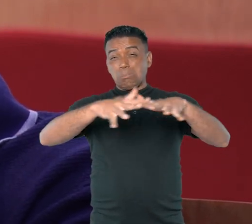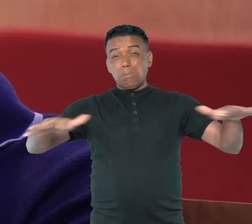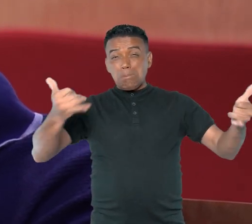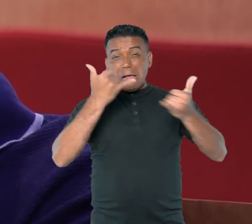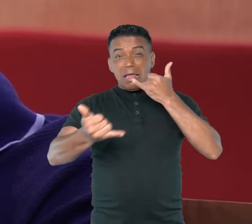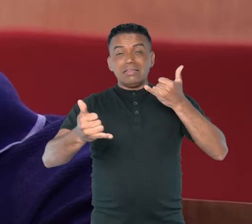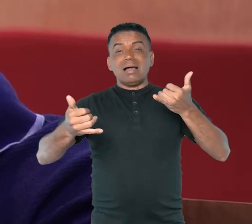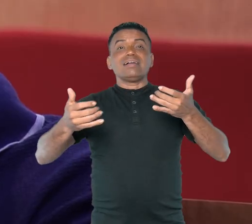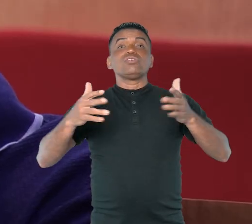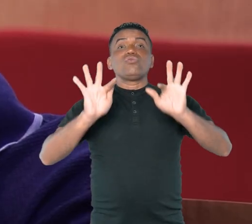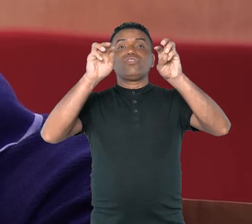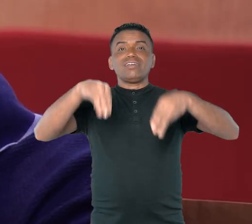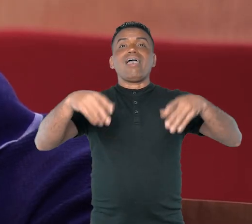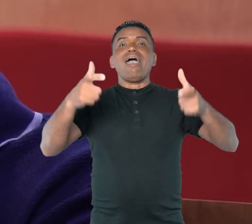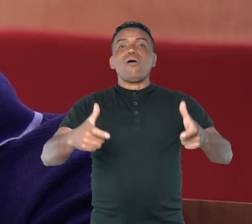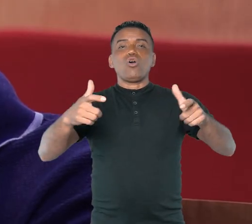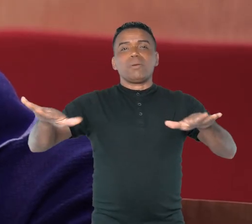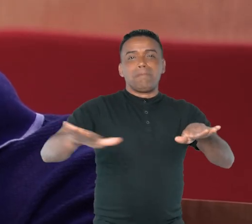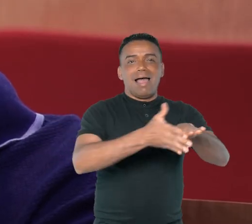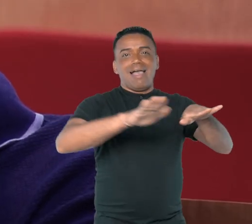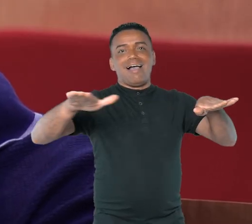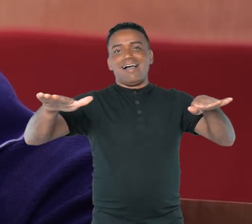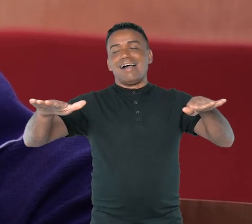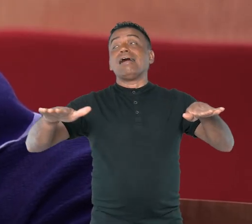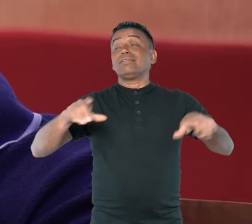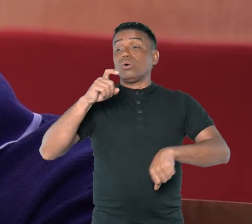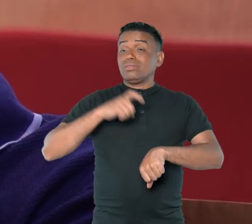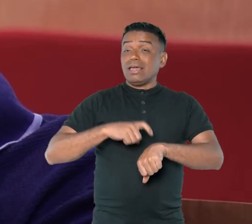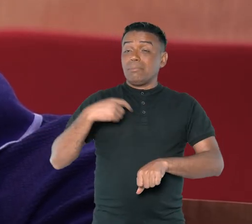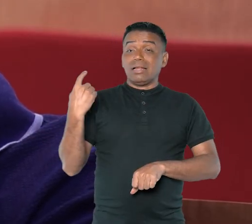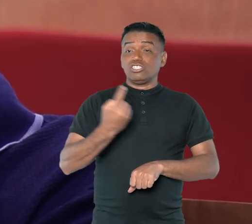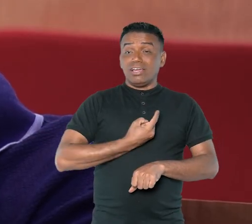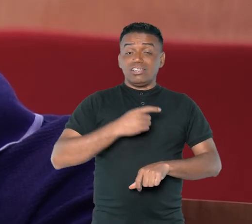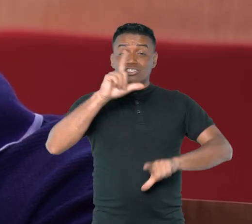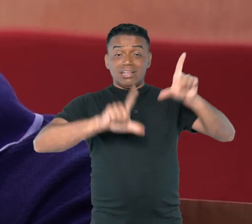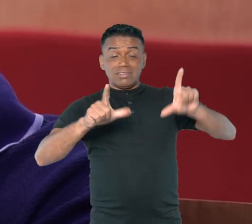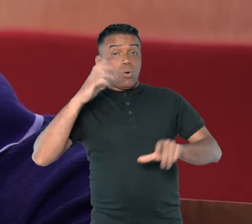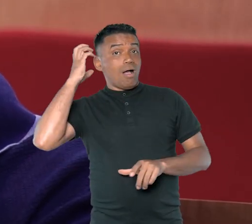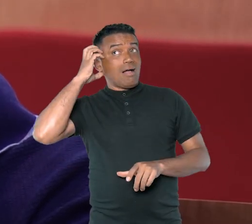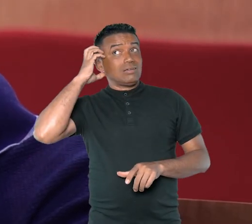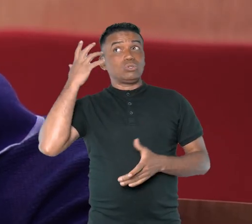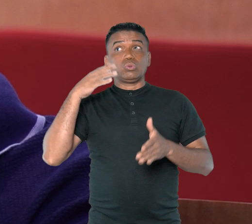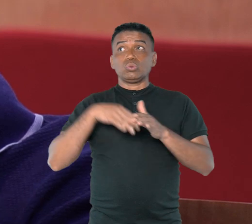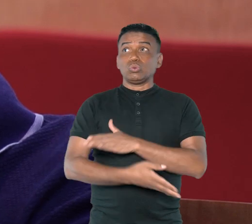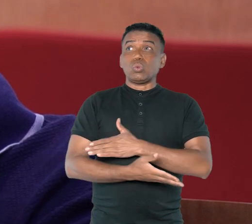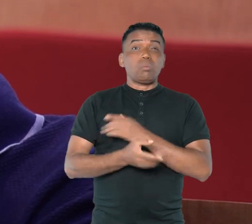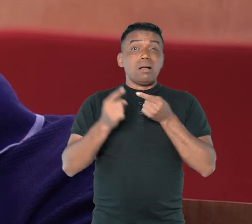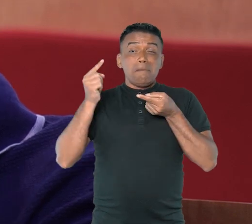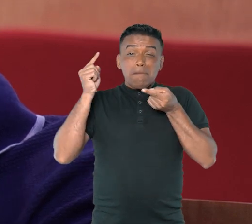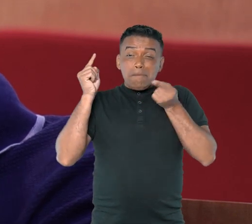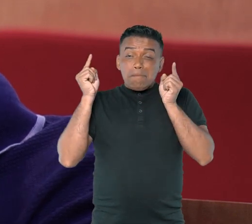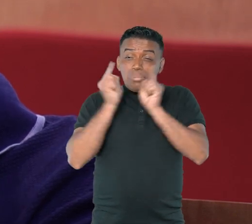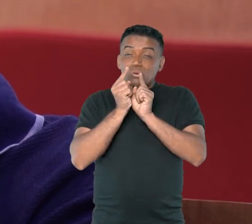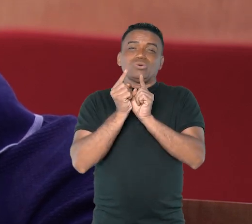que trabalha com jornal, rádio, televisão, o tempo para a gente costuma, na maioria das vezes, ser muito curto por tanto